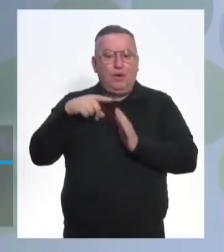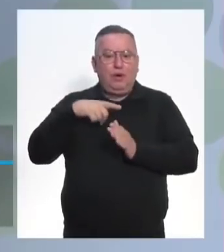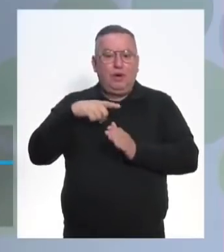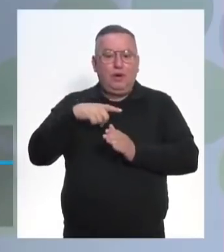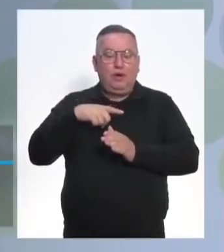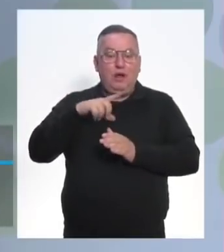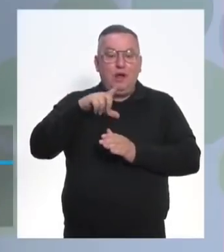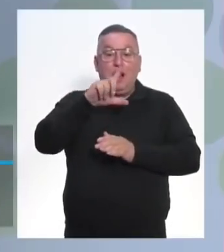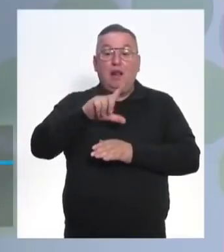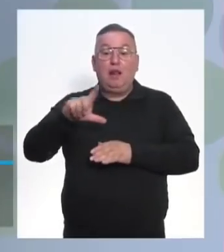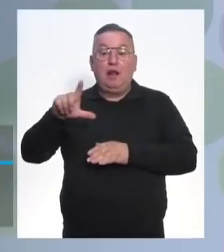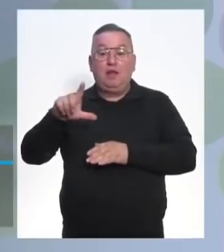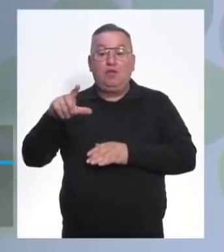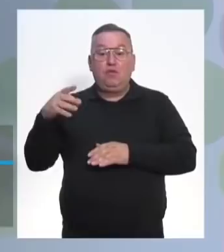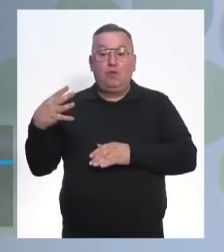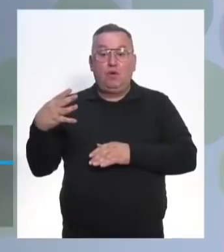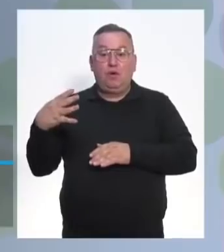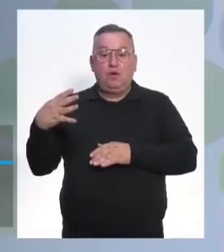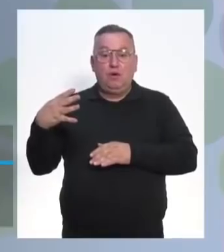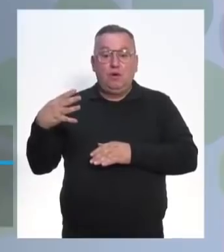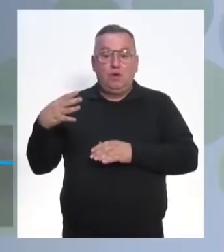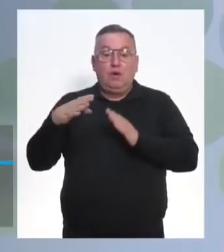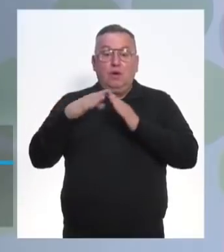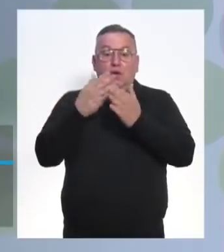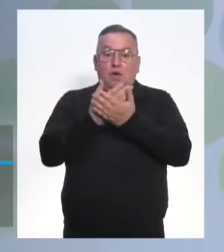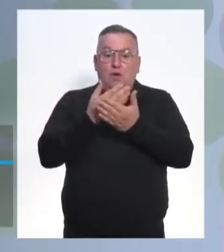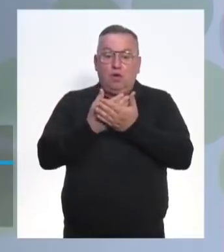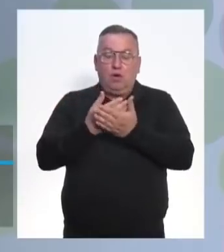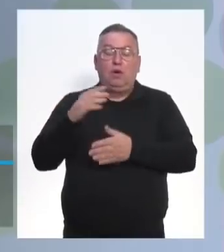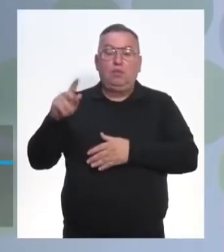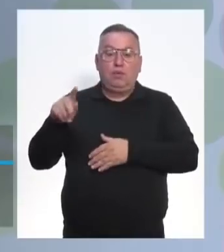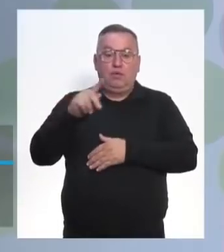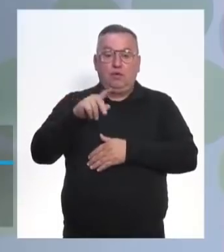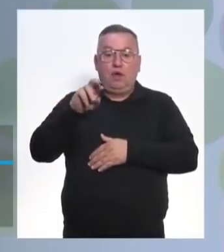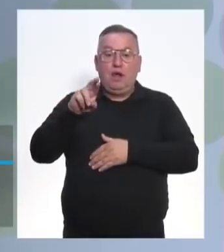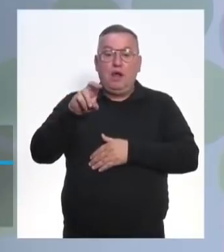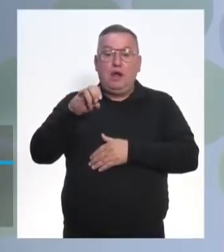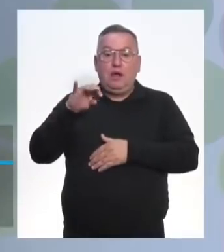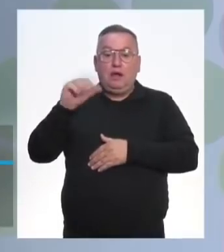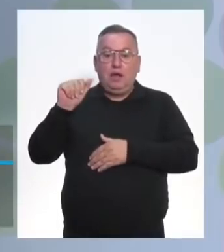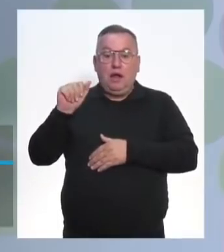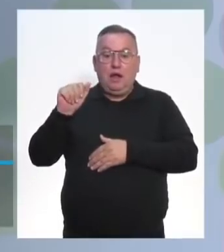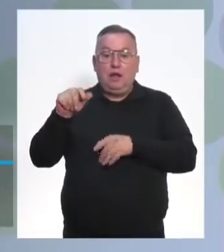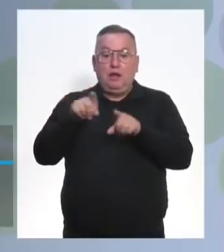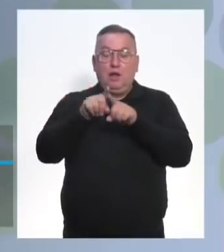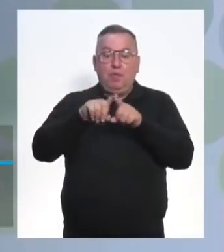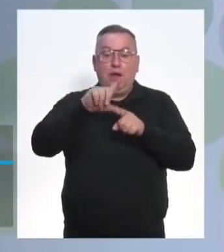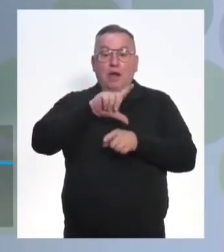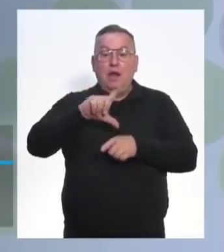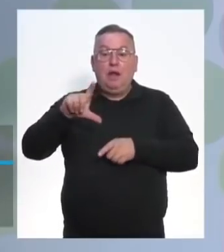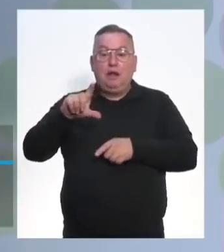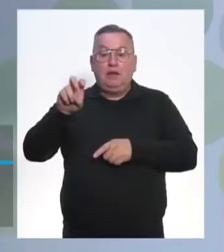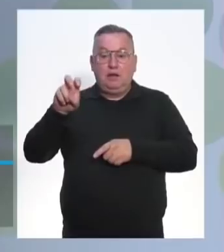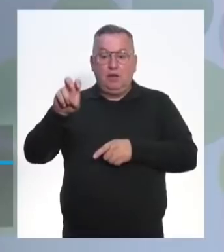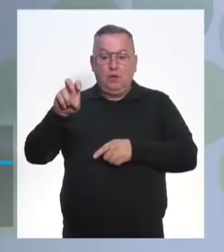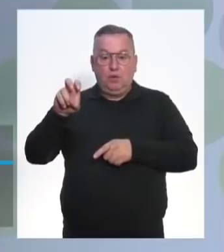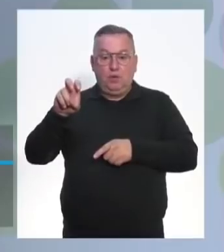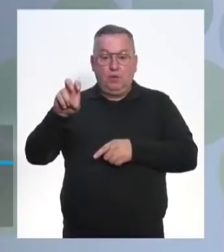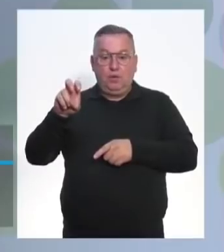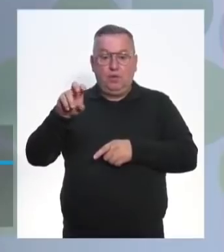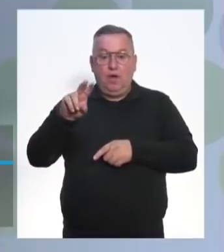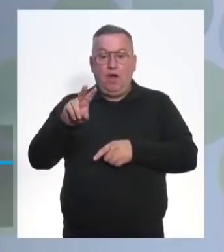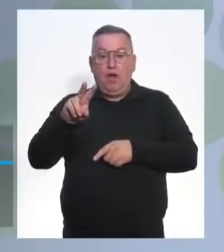Leste 4, da Escola Estadual João Ramaciotti, a professora Rita. Temos também da Leste 5,